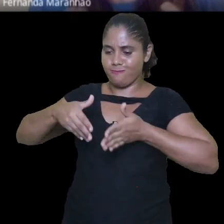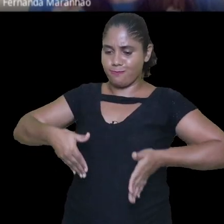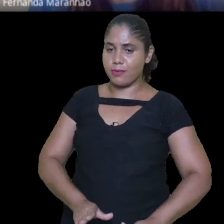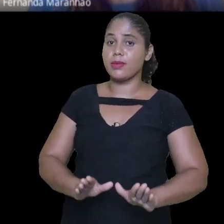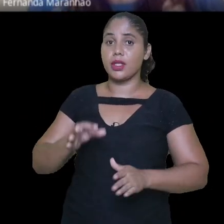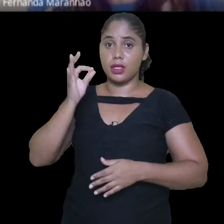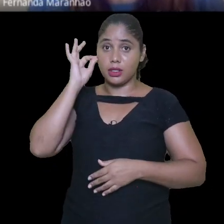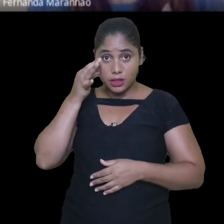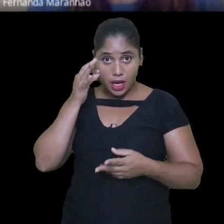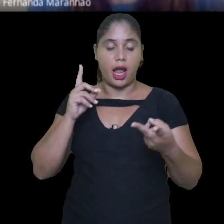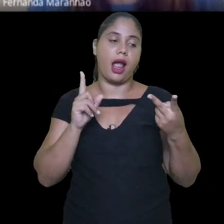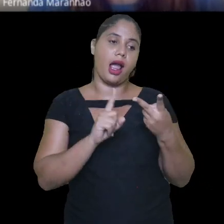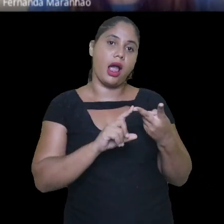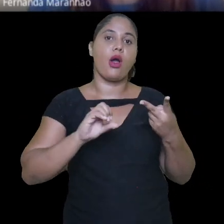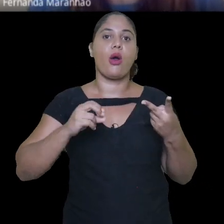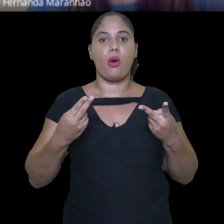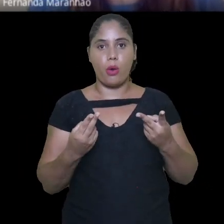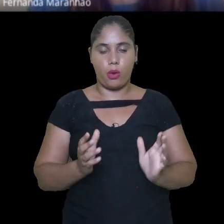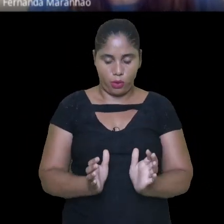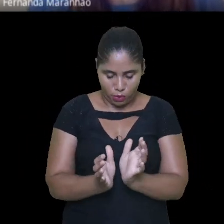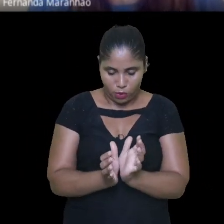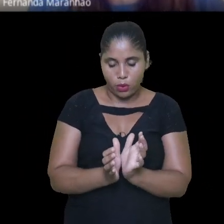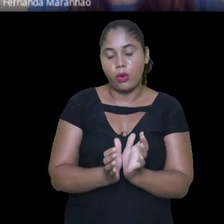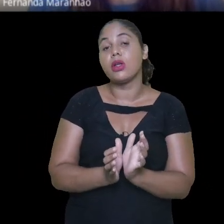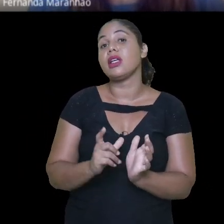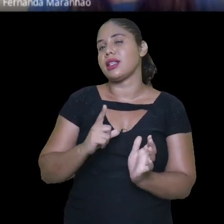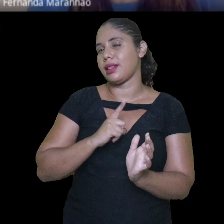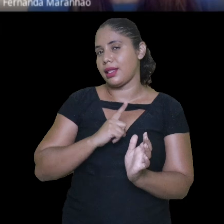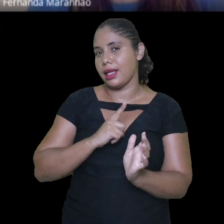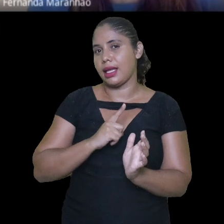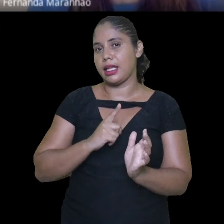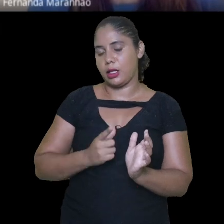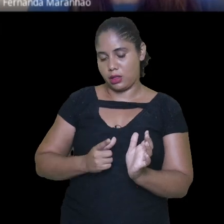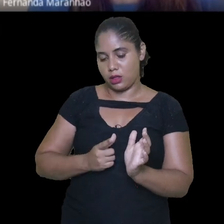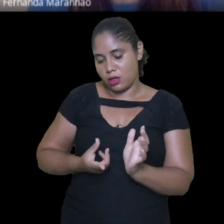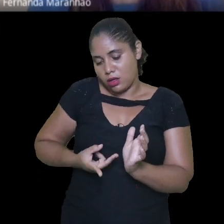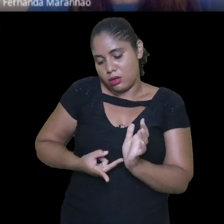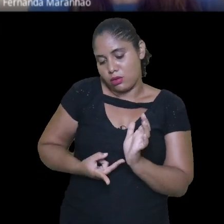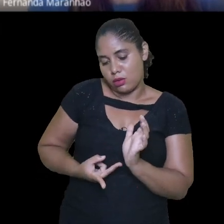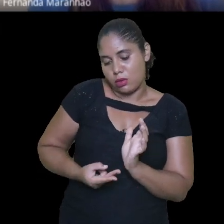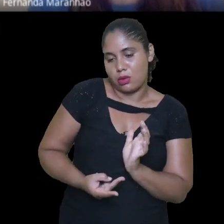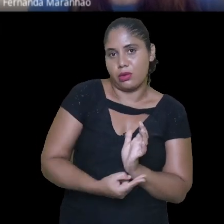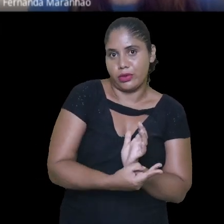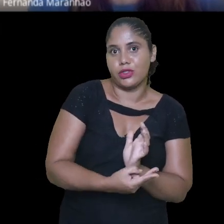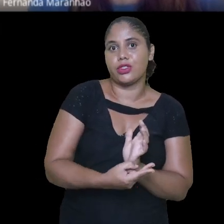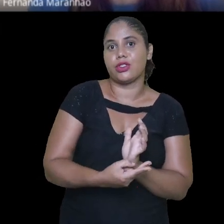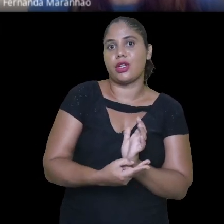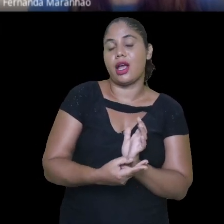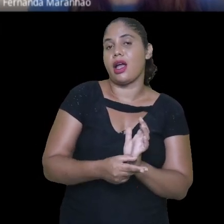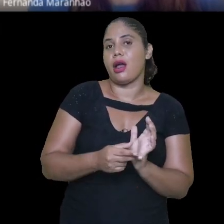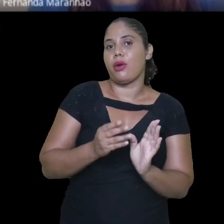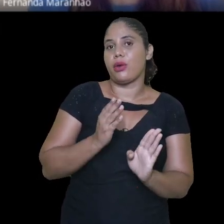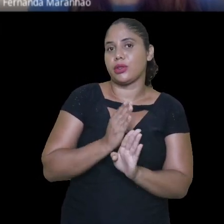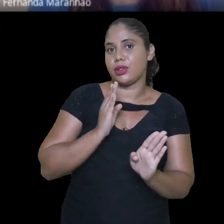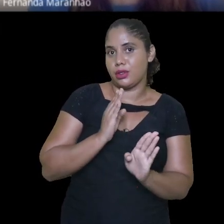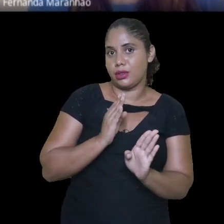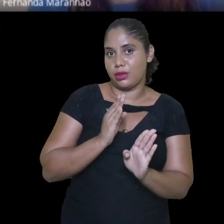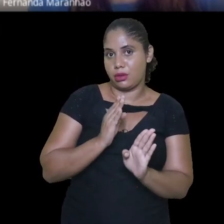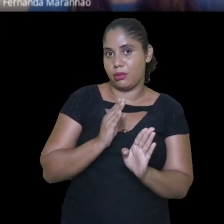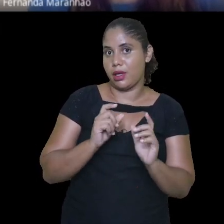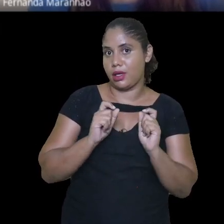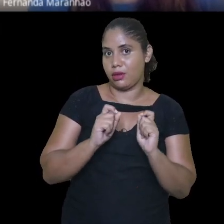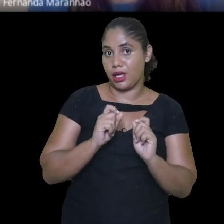o diagnóstico de insuficiência istmo-cervical anterior. Essas pacientes devem ter um rastreio precoce desse